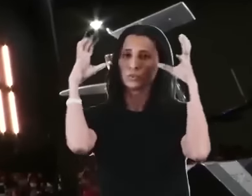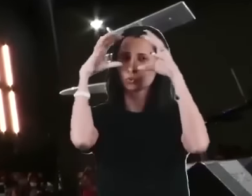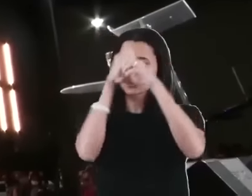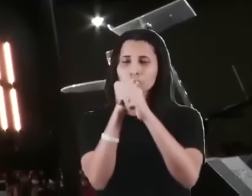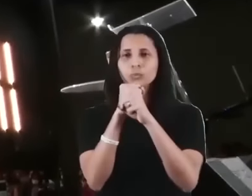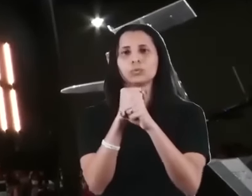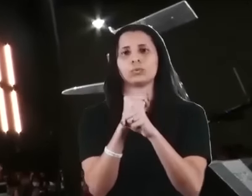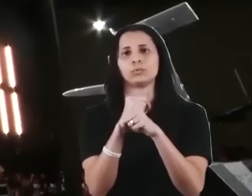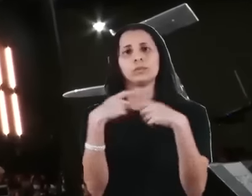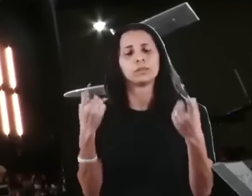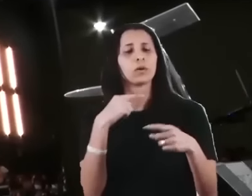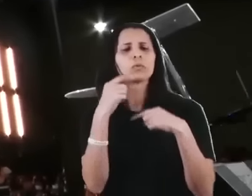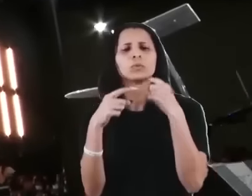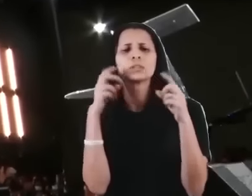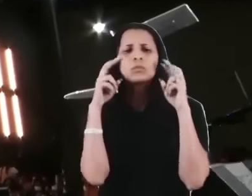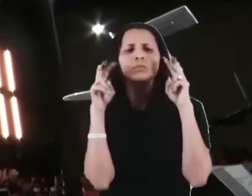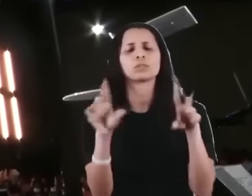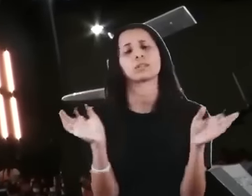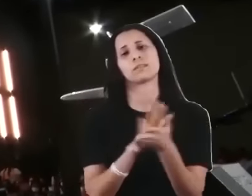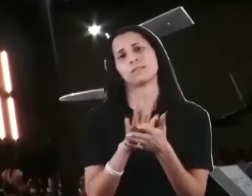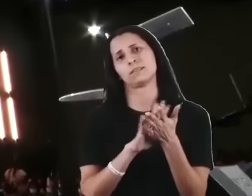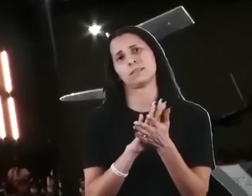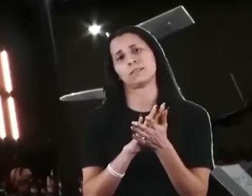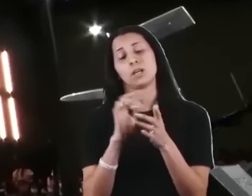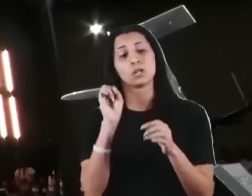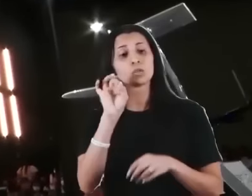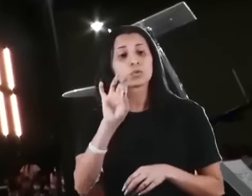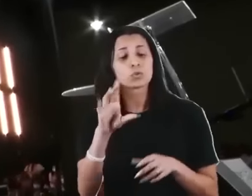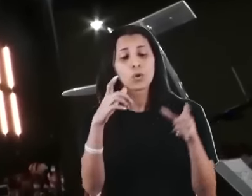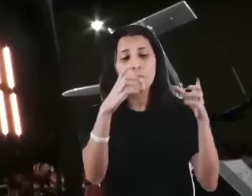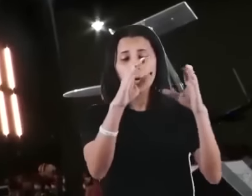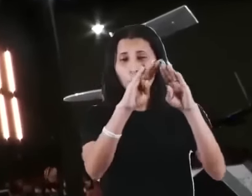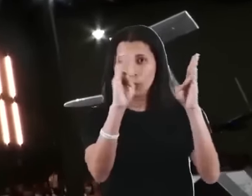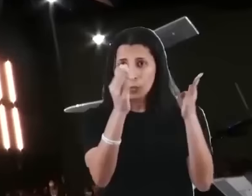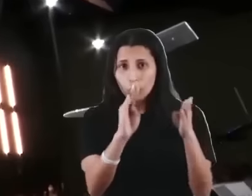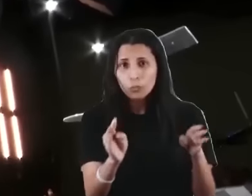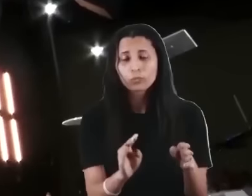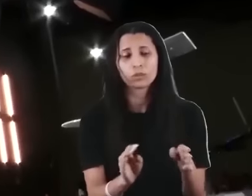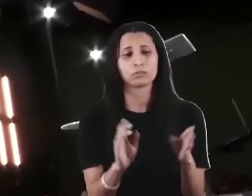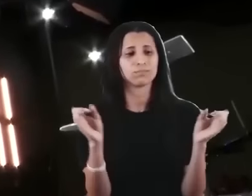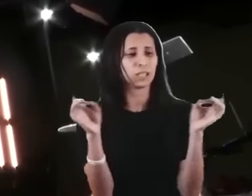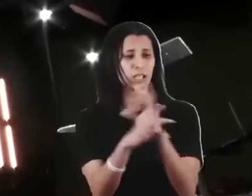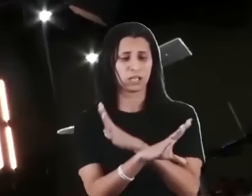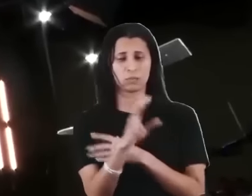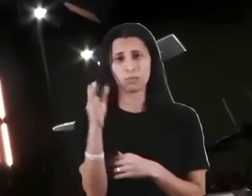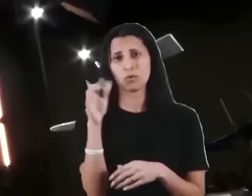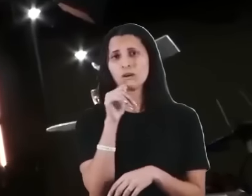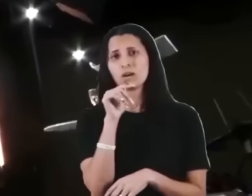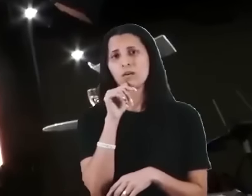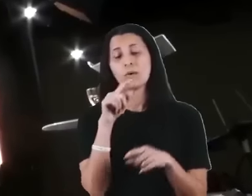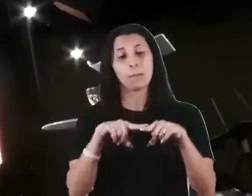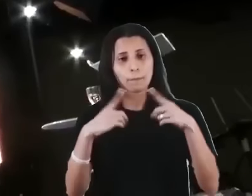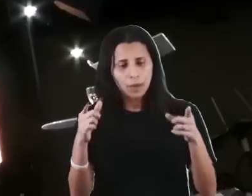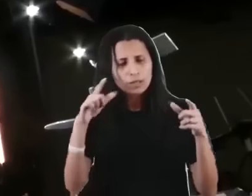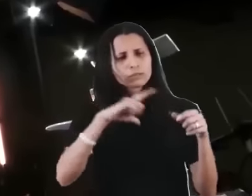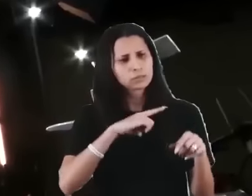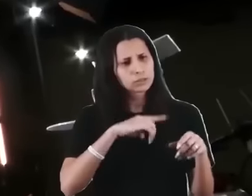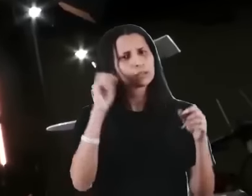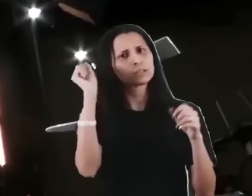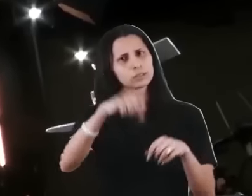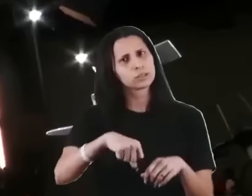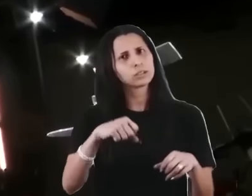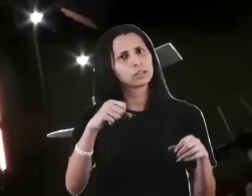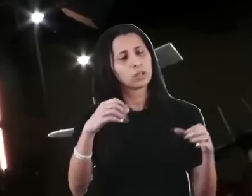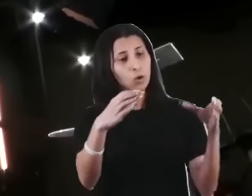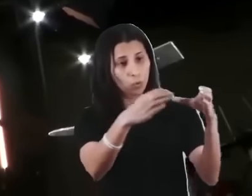conseguia enxergar ela só viu o do vizinho dela que tinha acabado a água mas tinha um o que uma fonte e talvez o motivo